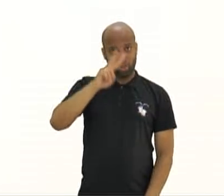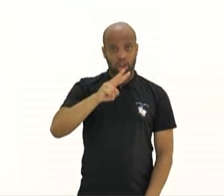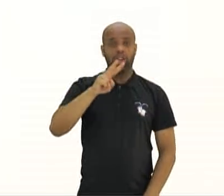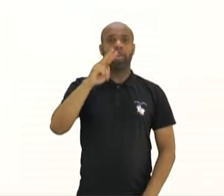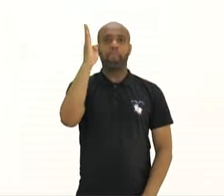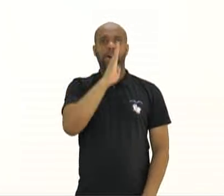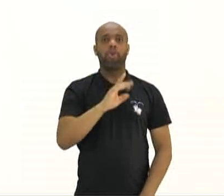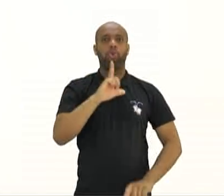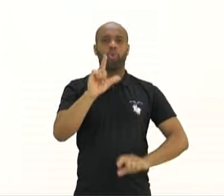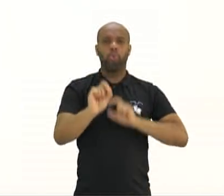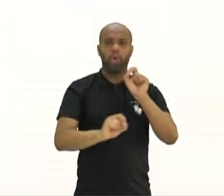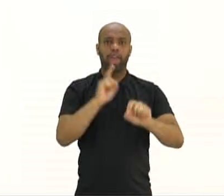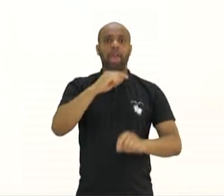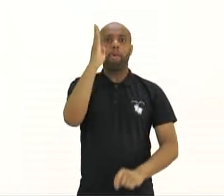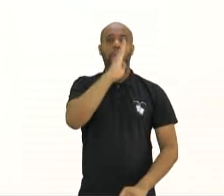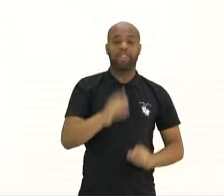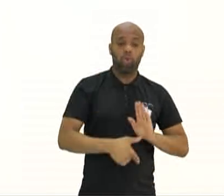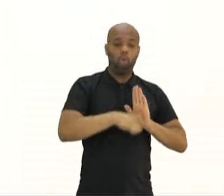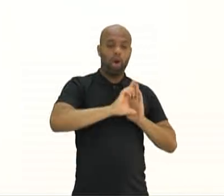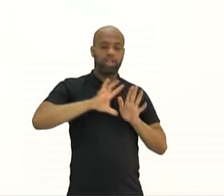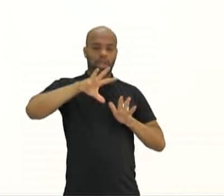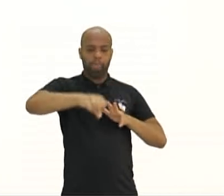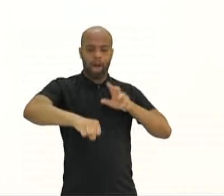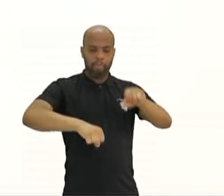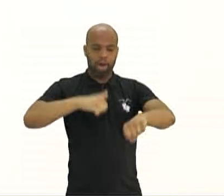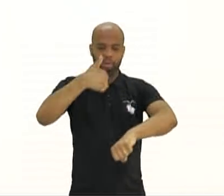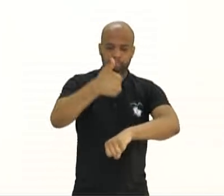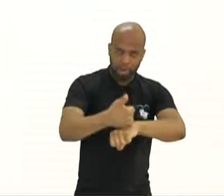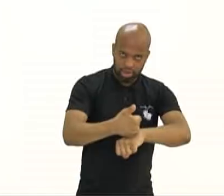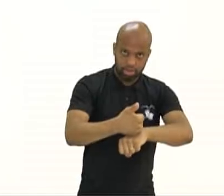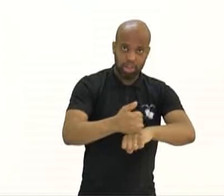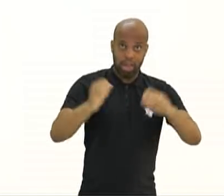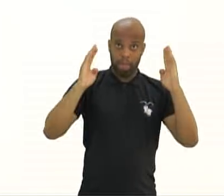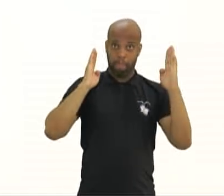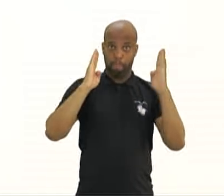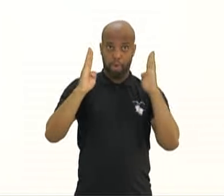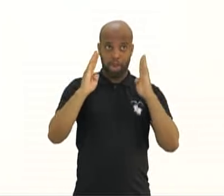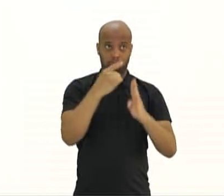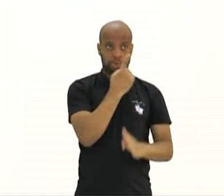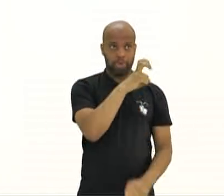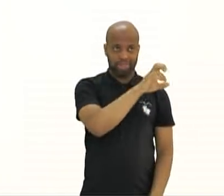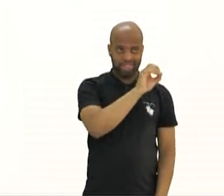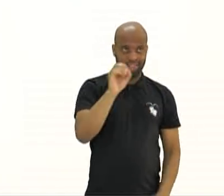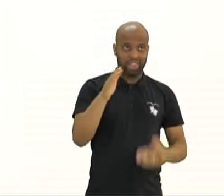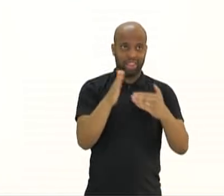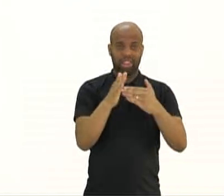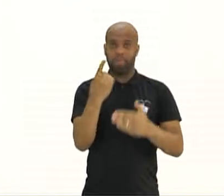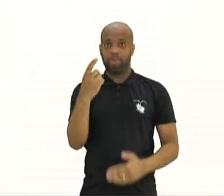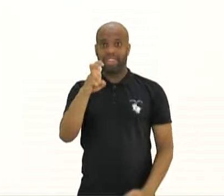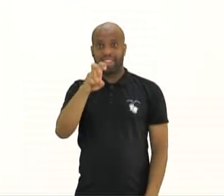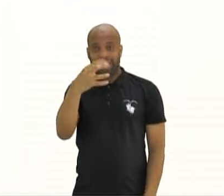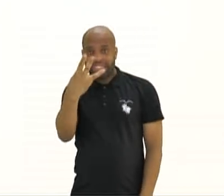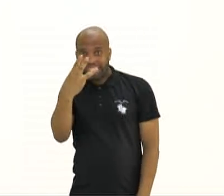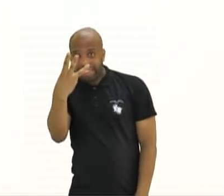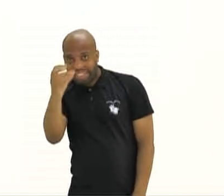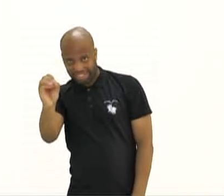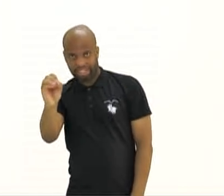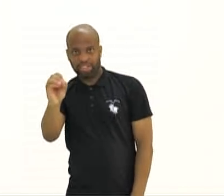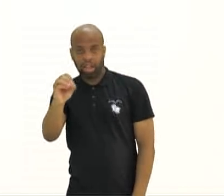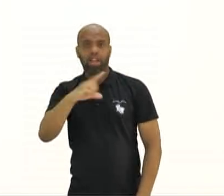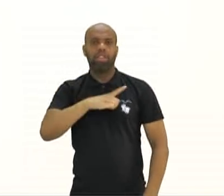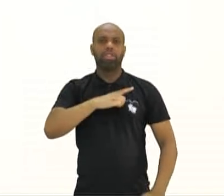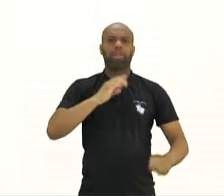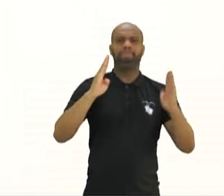Brasil pré-colonial, ou seja, antes da colônia. Ele vai de 1500 até 1530. Tá?